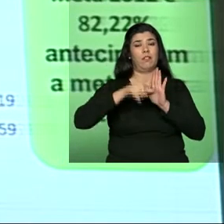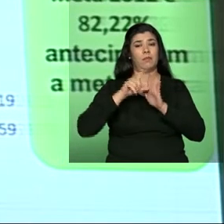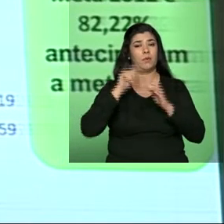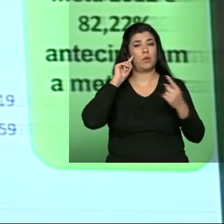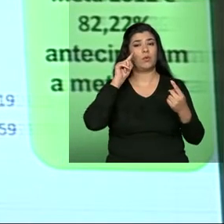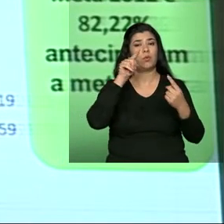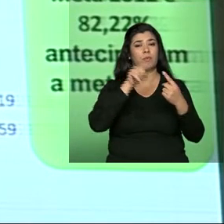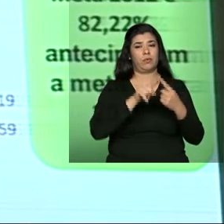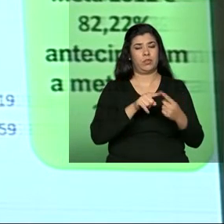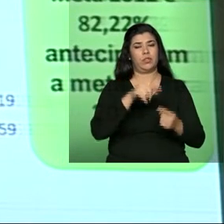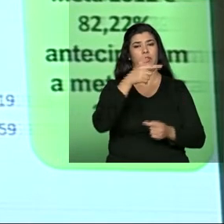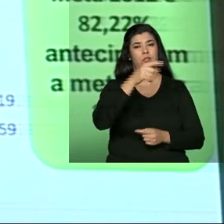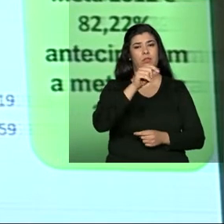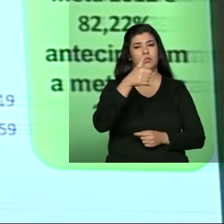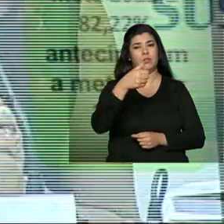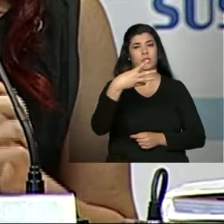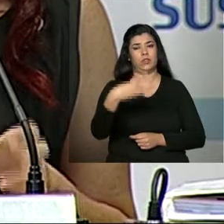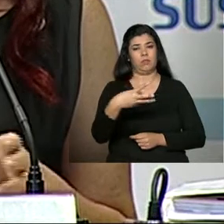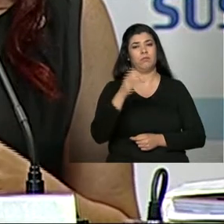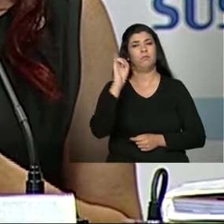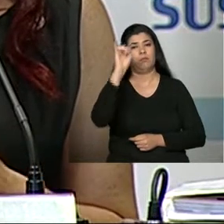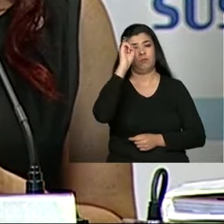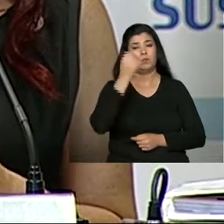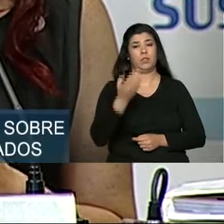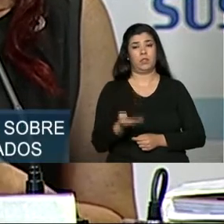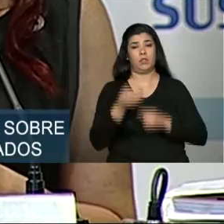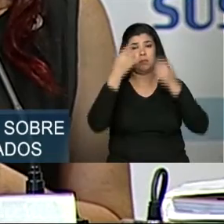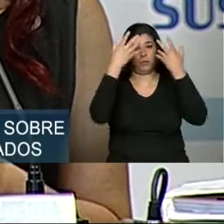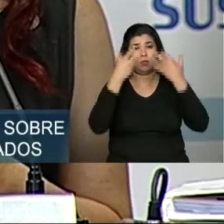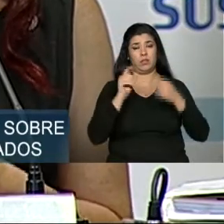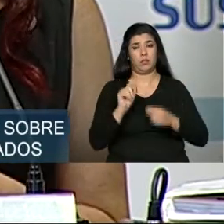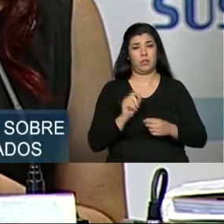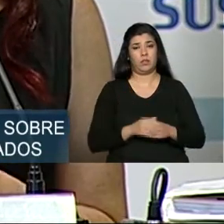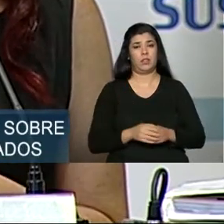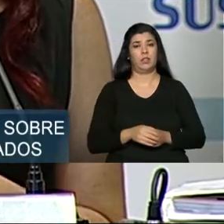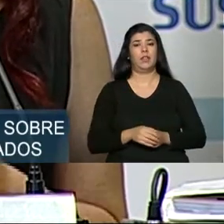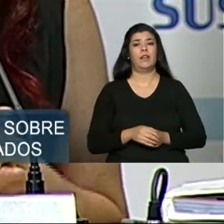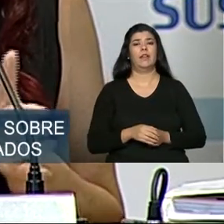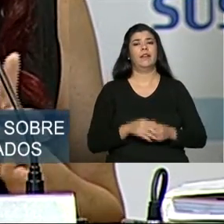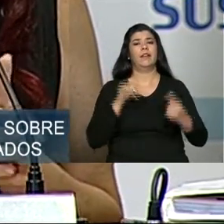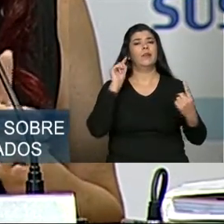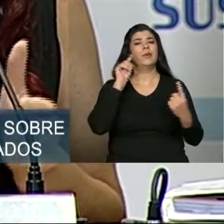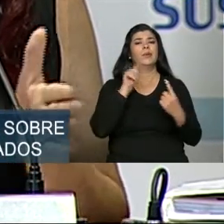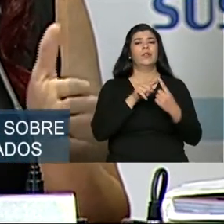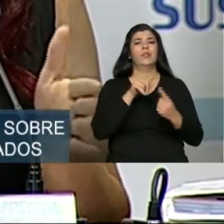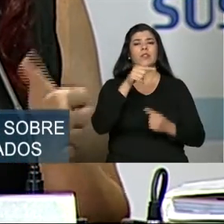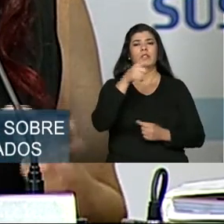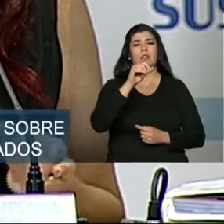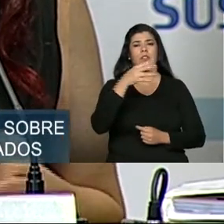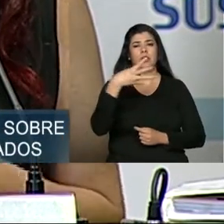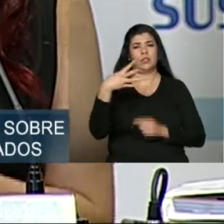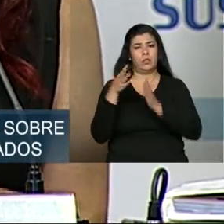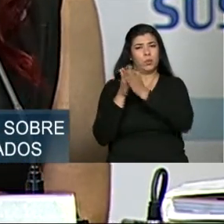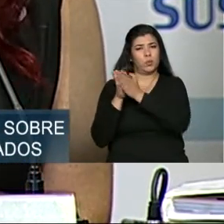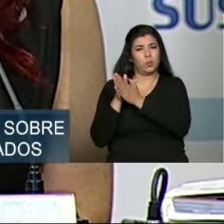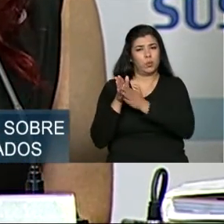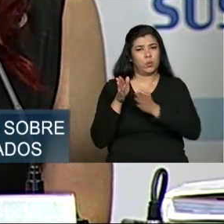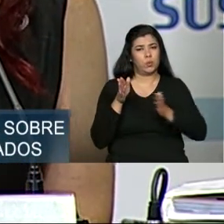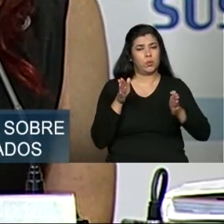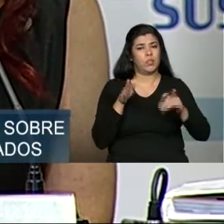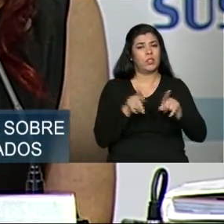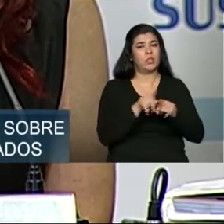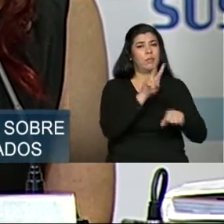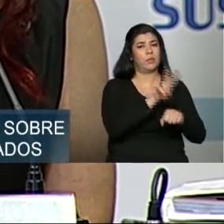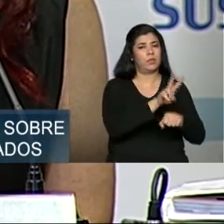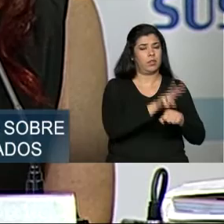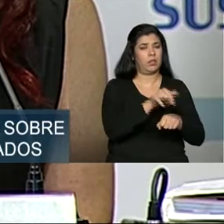para 2014. É importante falar que a meta de 2014, ela é ao longo de 2014 e está sendo